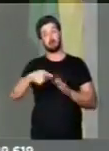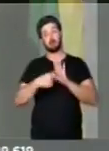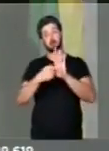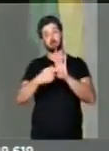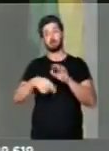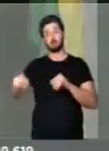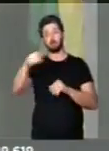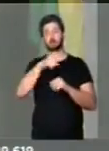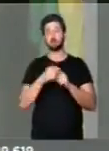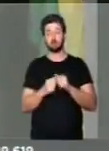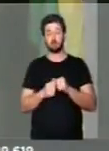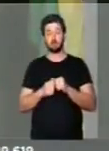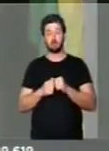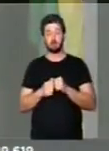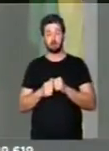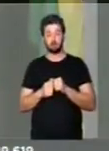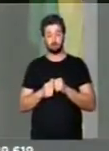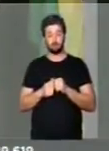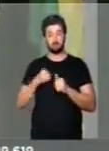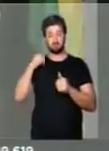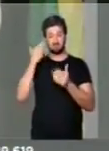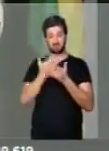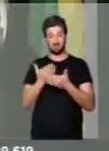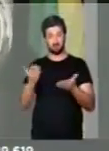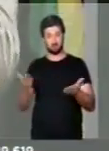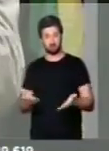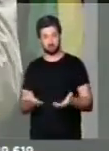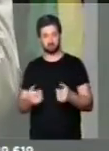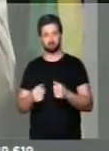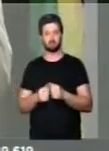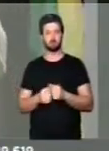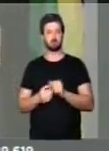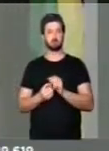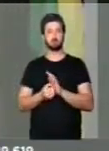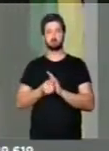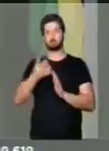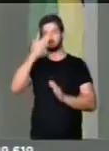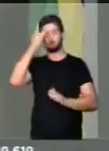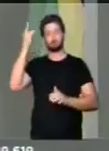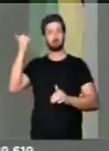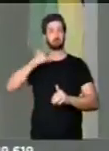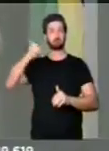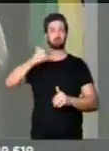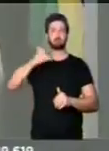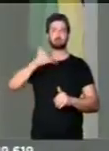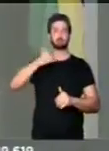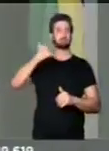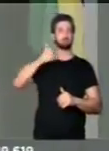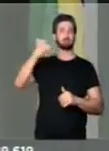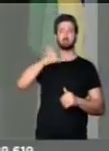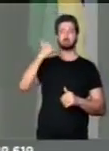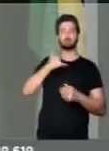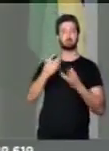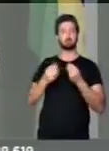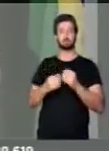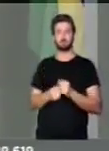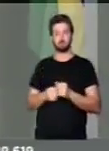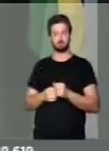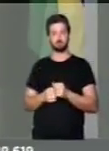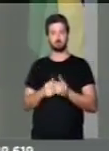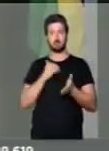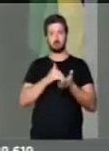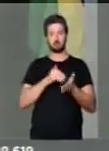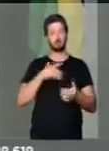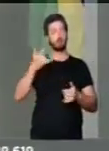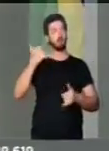vocês, desse dia para cá, são inúmeros os telefonemas que vem recebendo, que o meu gabinete